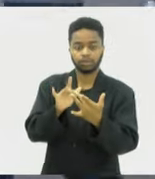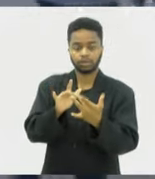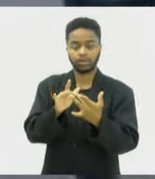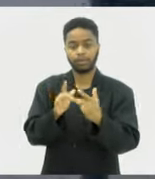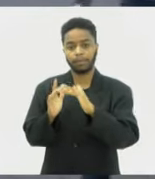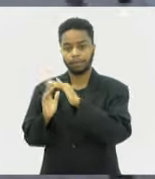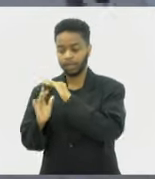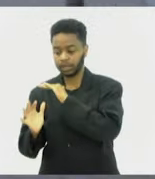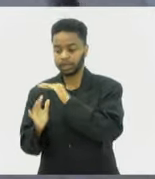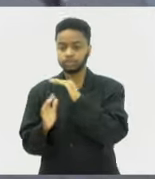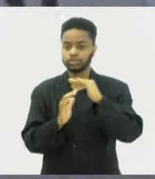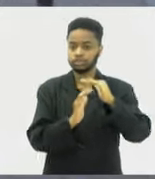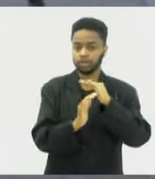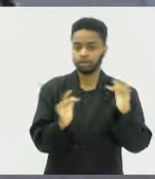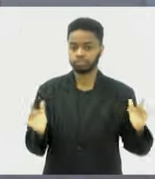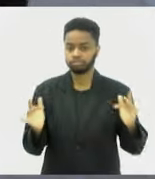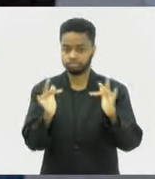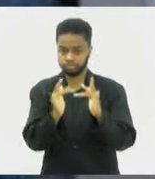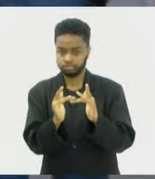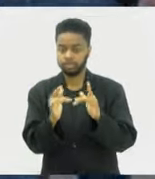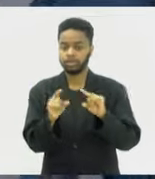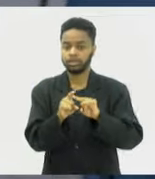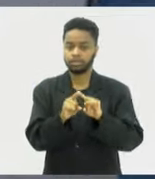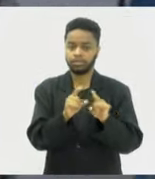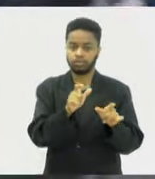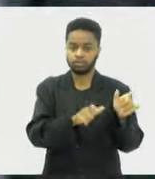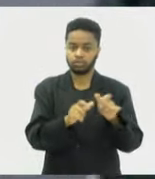para o próprio imigrante, do refugiado para o próprio refugiado.